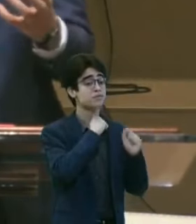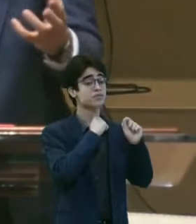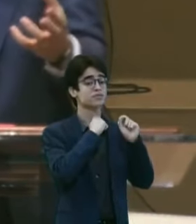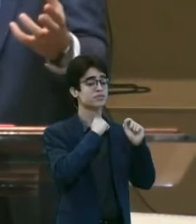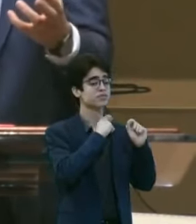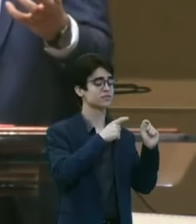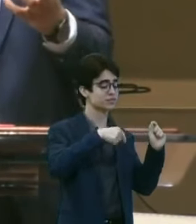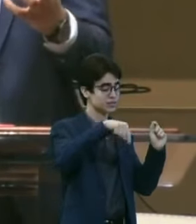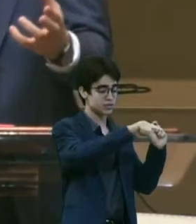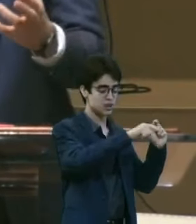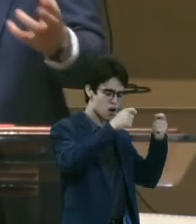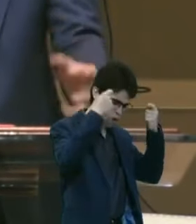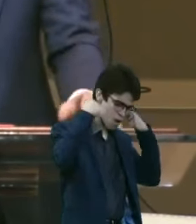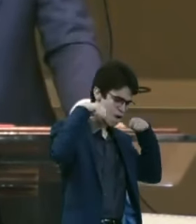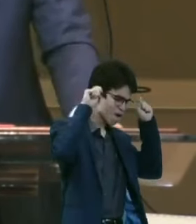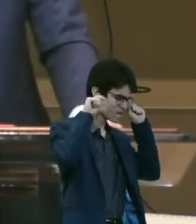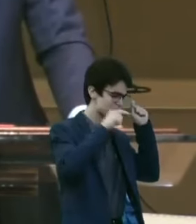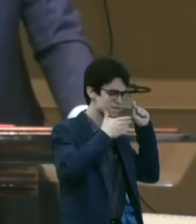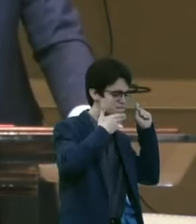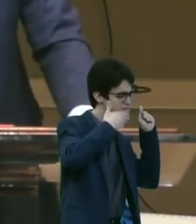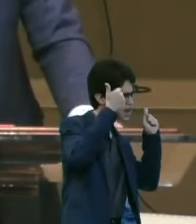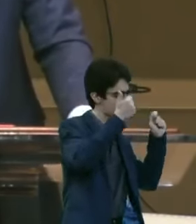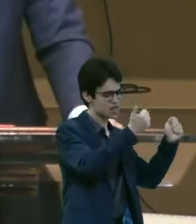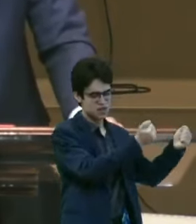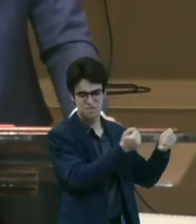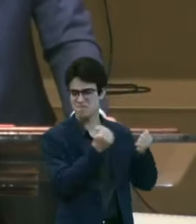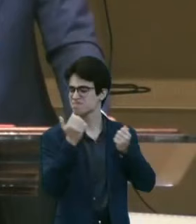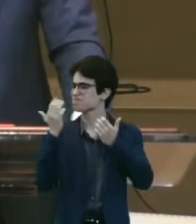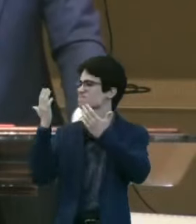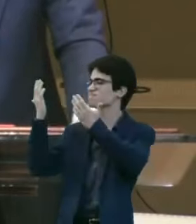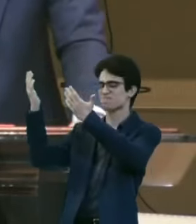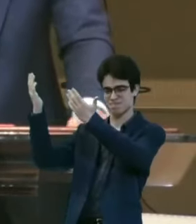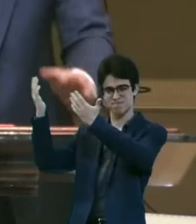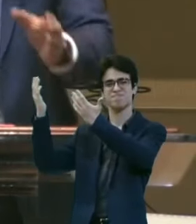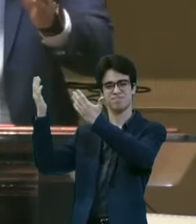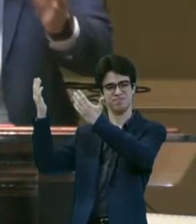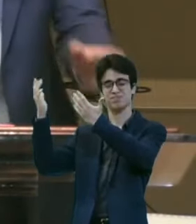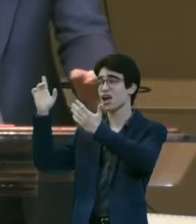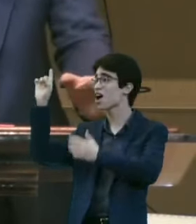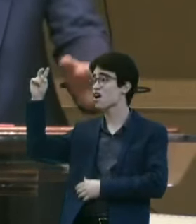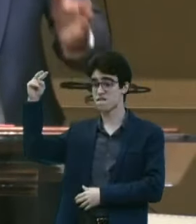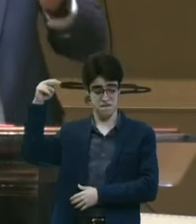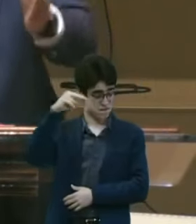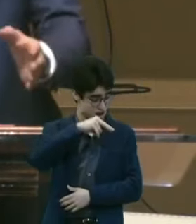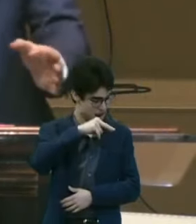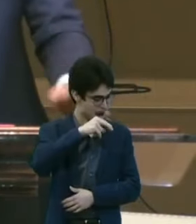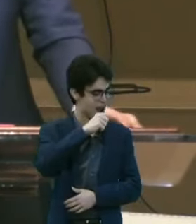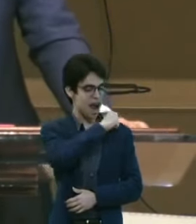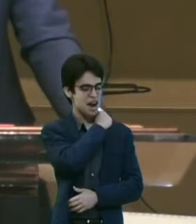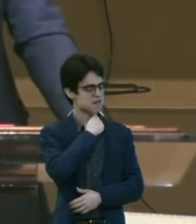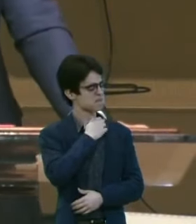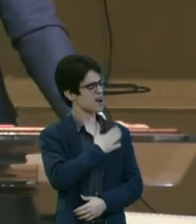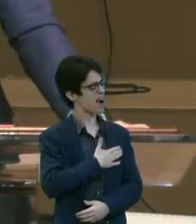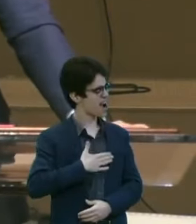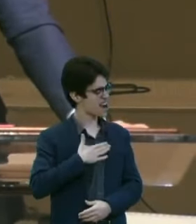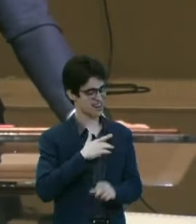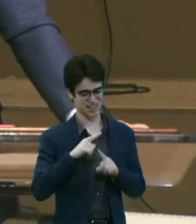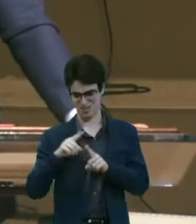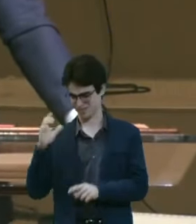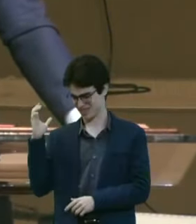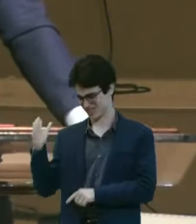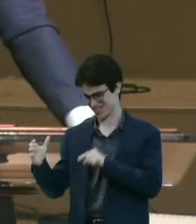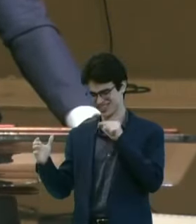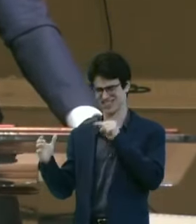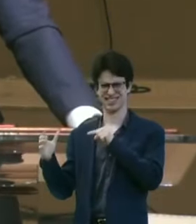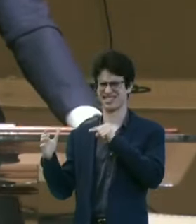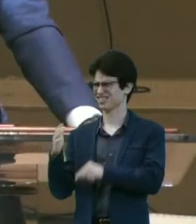das primícias do seu rebanho e da gordura deste. Agradou-se o Senhor de Abel e de sua oferta, ao passo que de Caim de